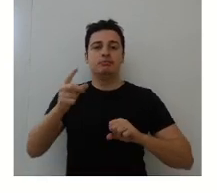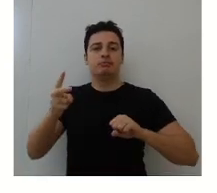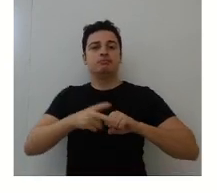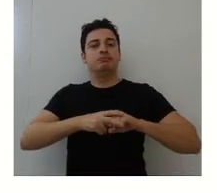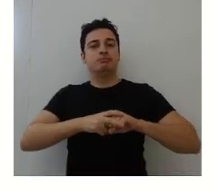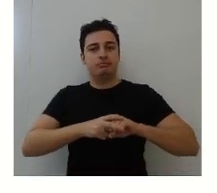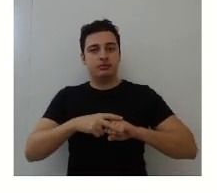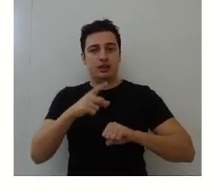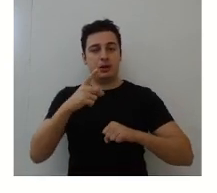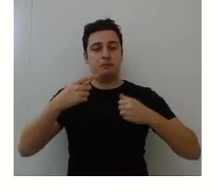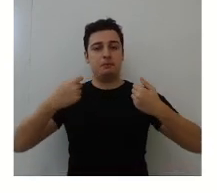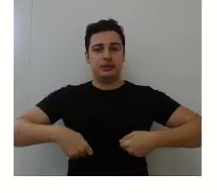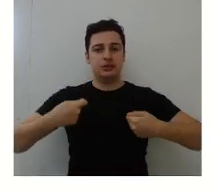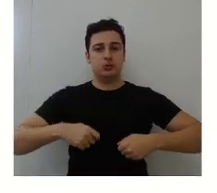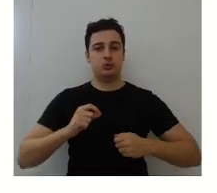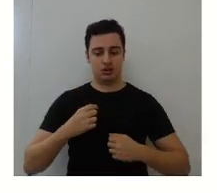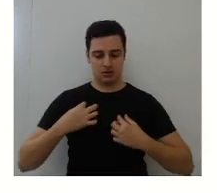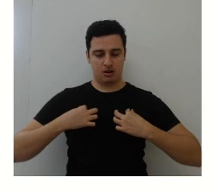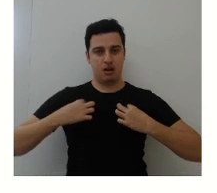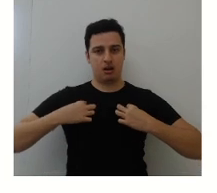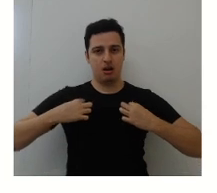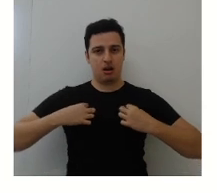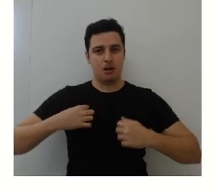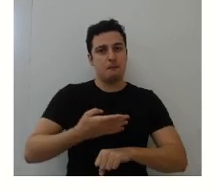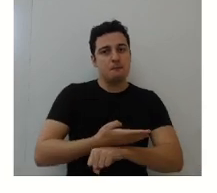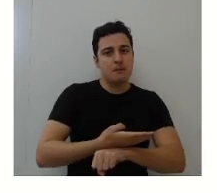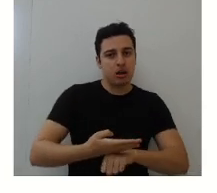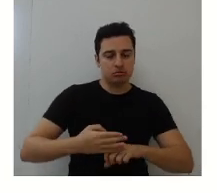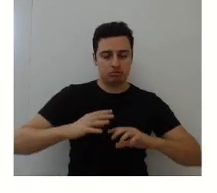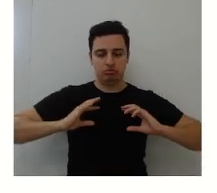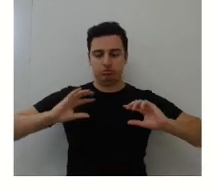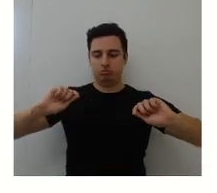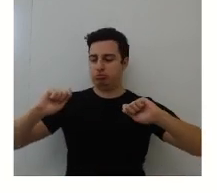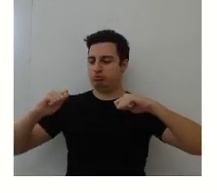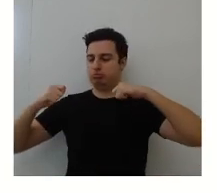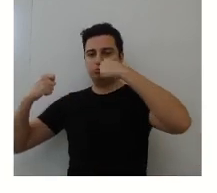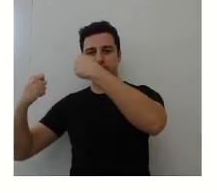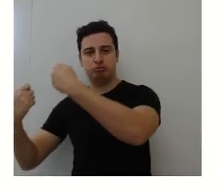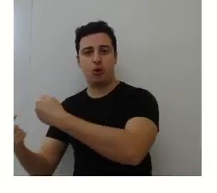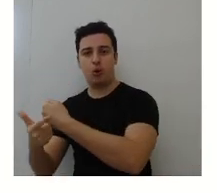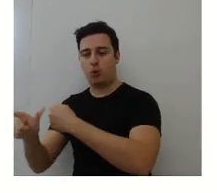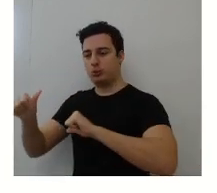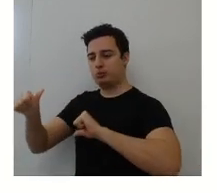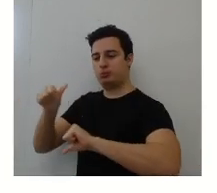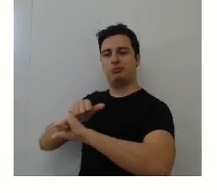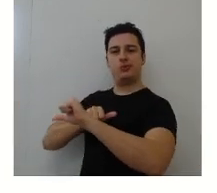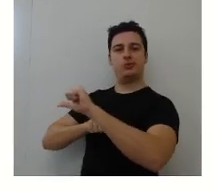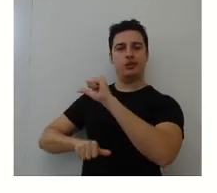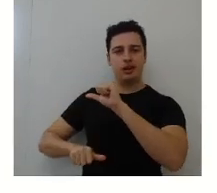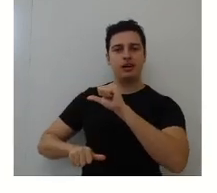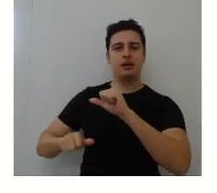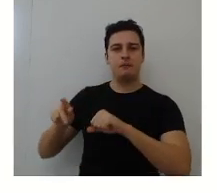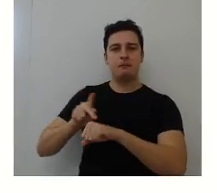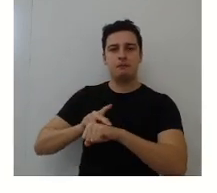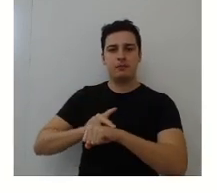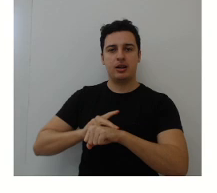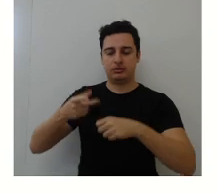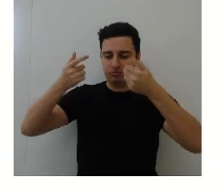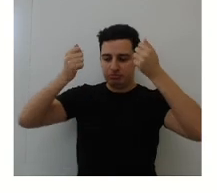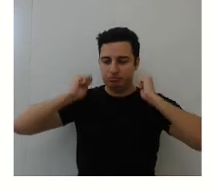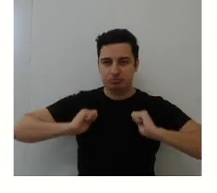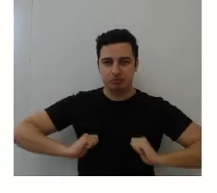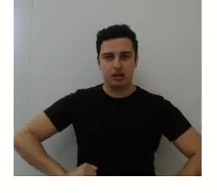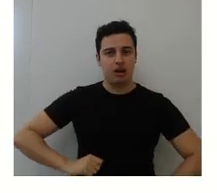praticamente tirar o manto branco para colocar um manto preto, e a partir daí elas ficavam enlutadas para o resto da